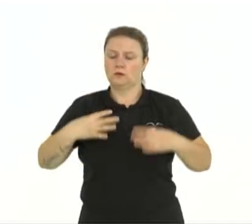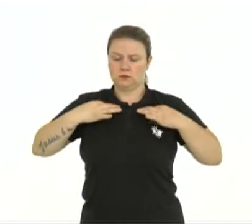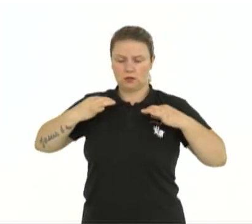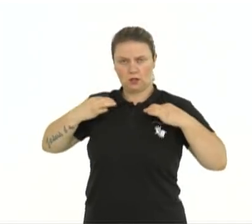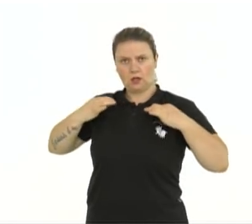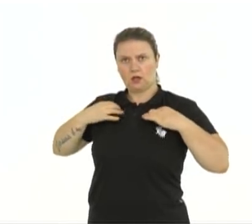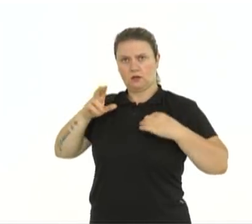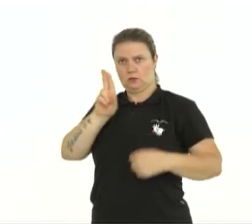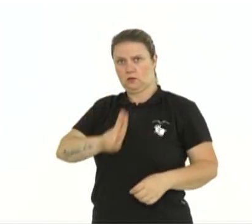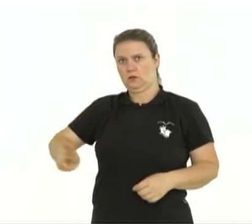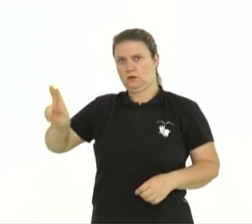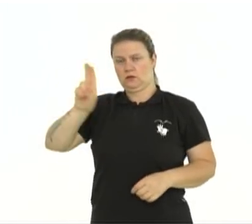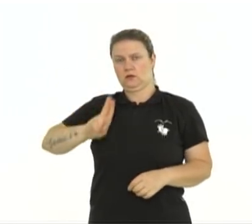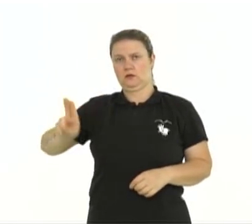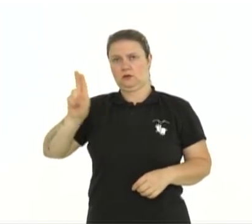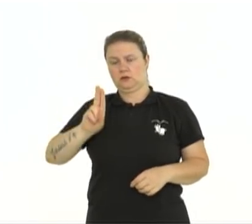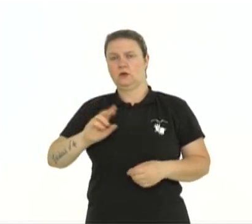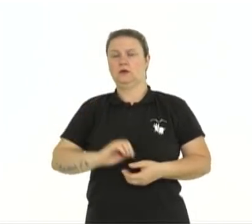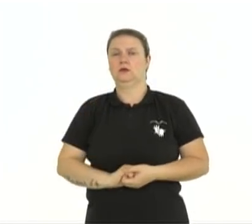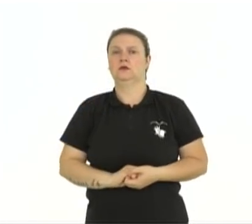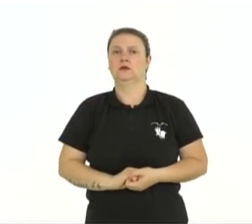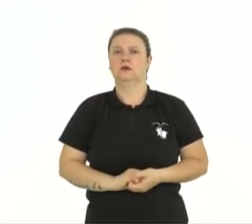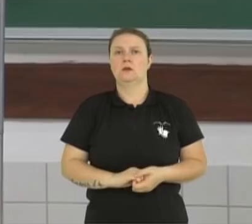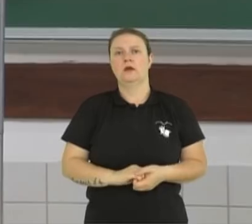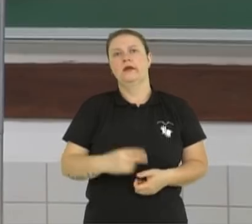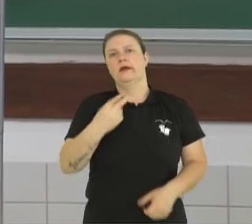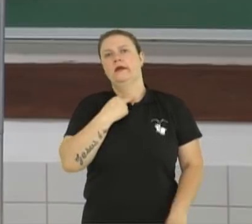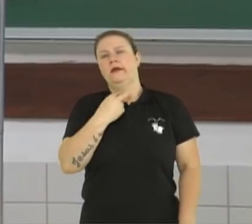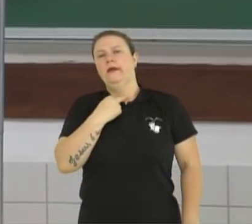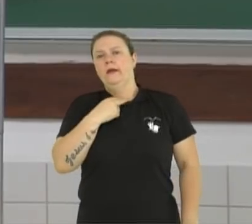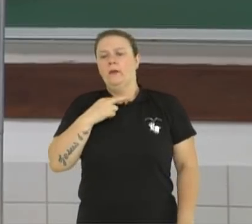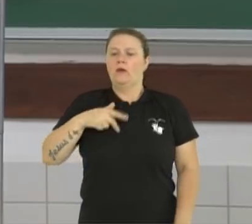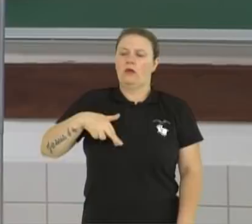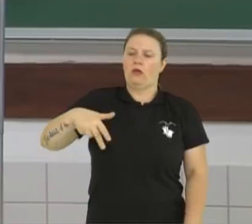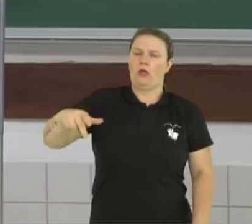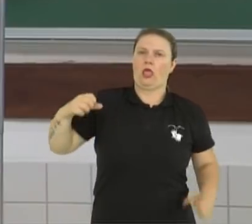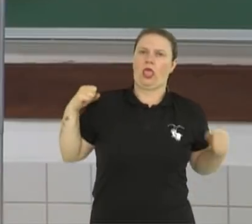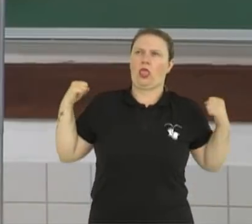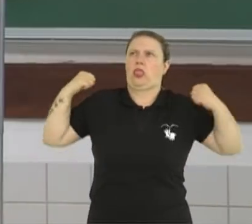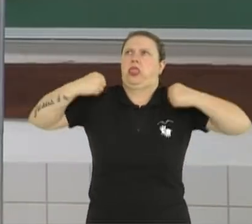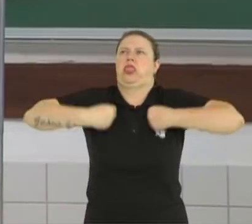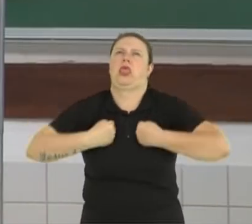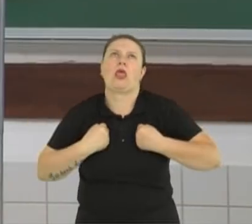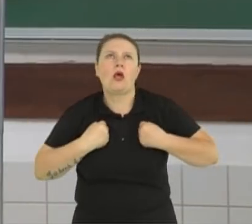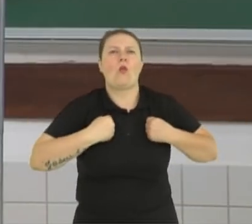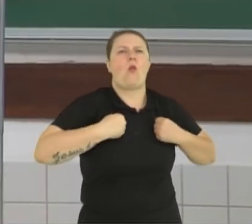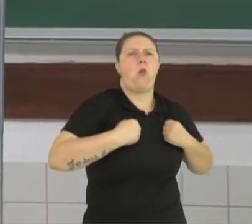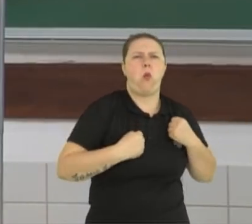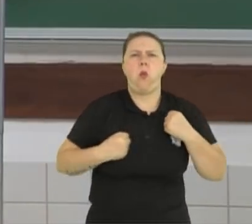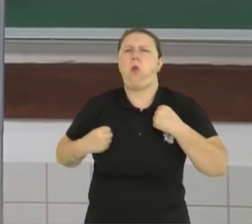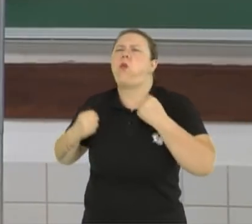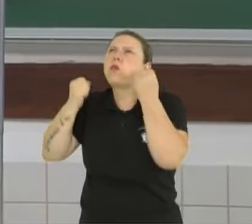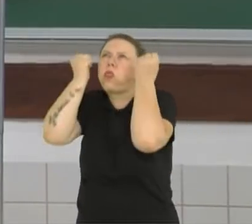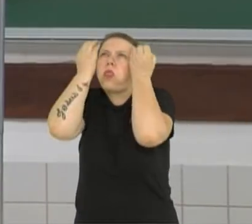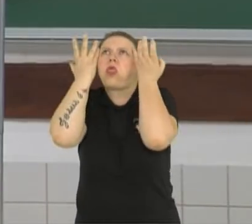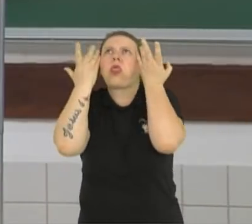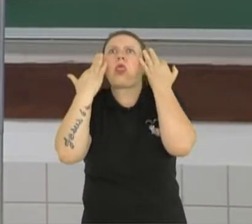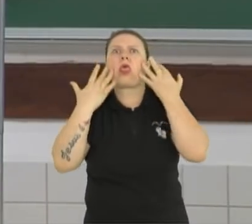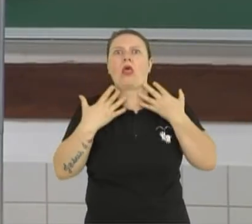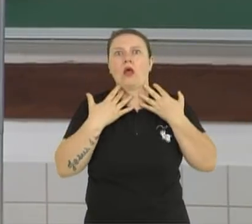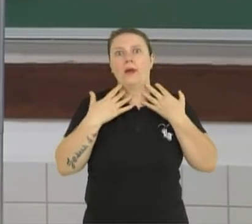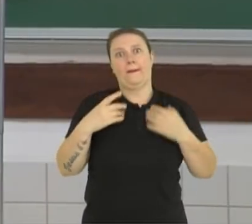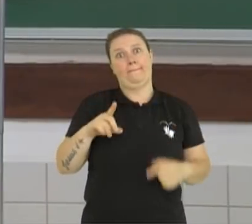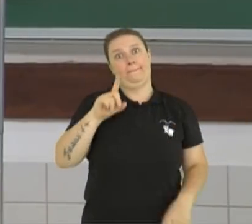você vai utilizar, você não vai fazer, né, uma caminhada com uma blusa pesada que vai fazer você suar, é perigoso ter uma